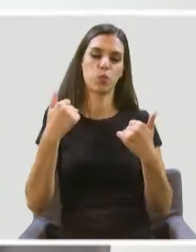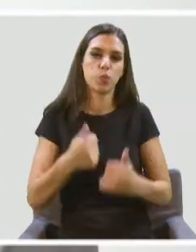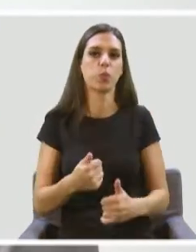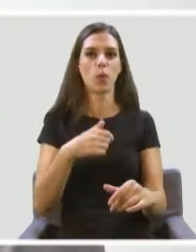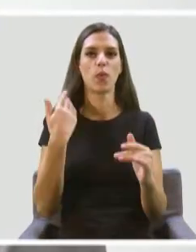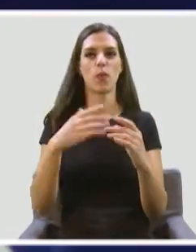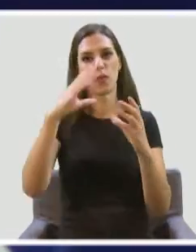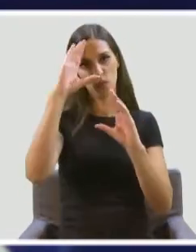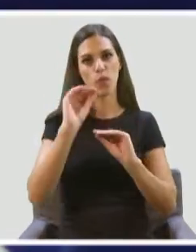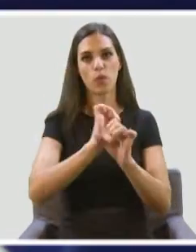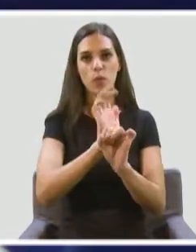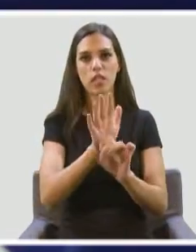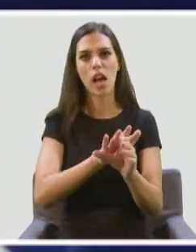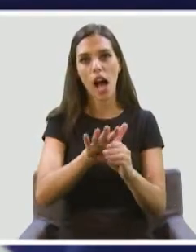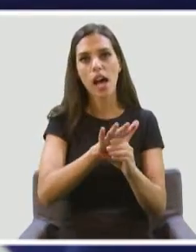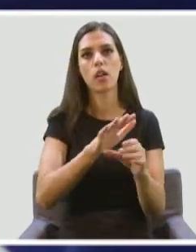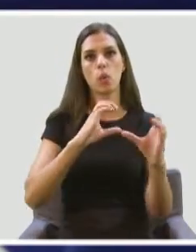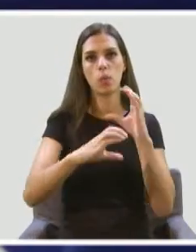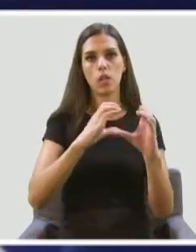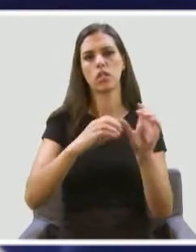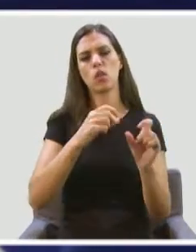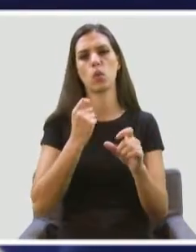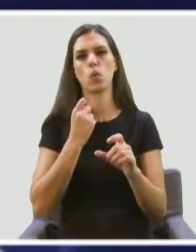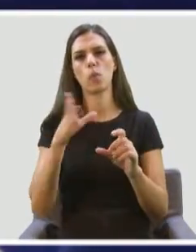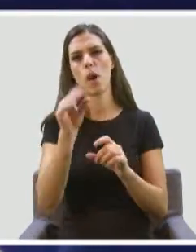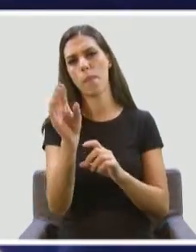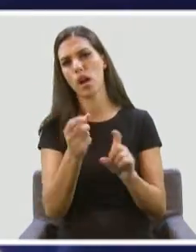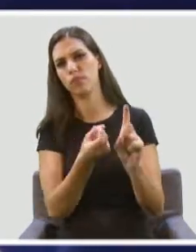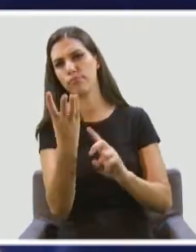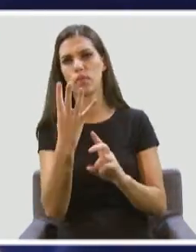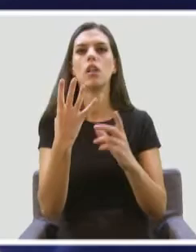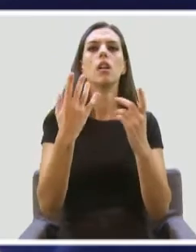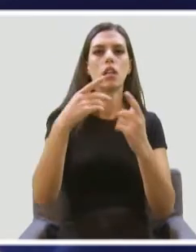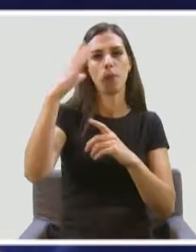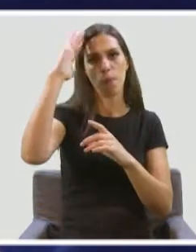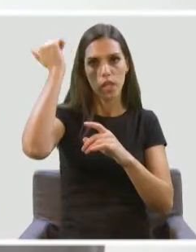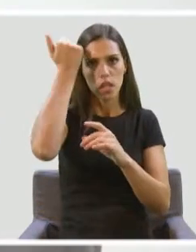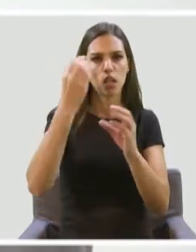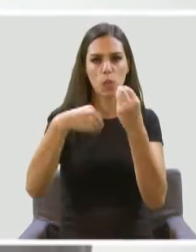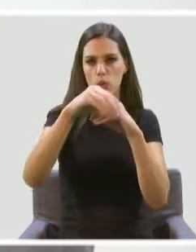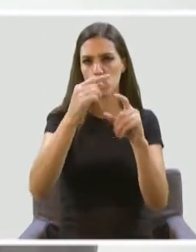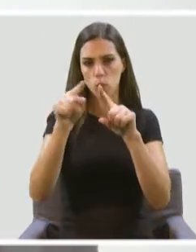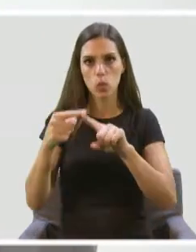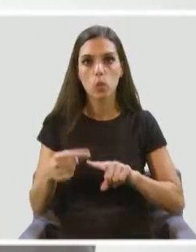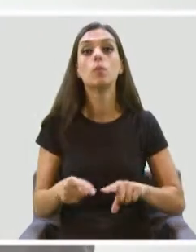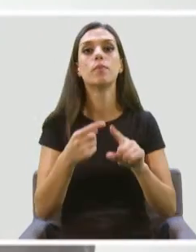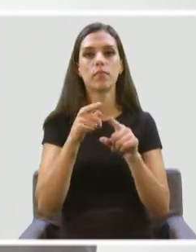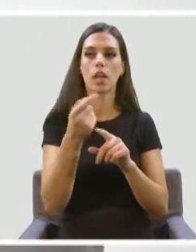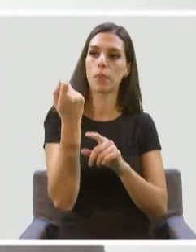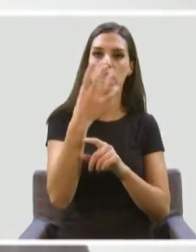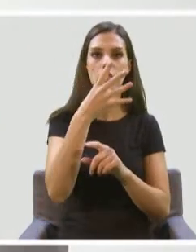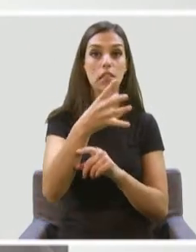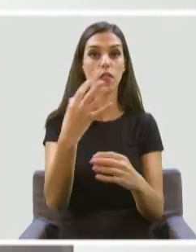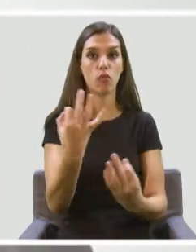apostarem na sua formação nesta área da comunicação e, mais especificamente, depois nos quatro cursos que há aqui, mestrados e depois graduações. Mas acho que